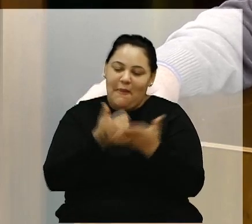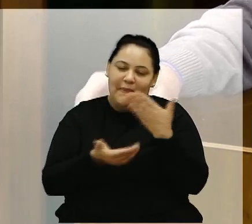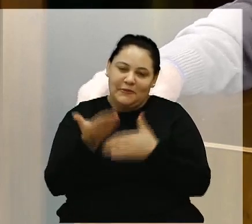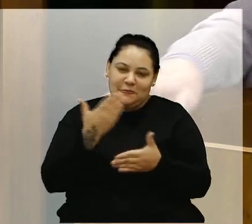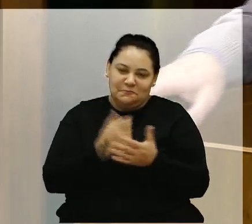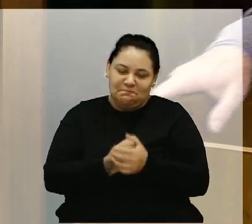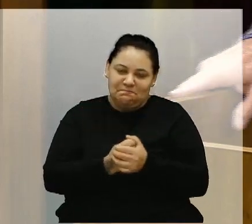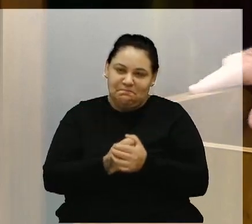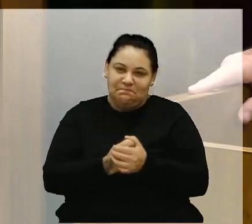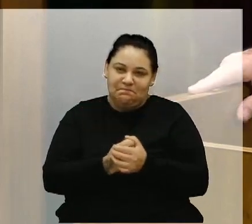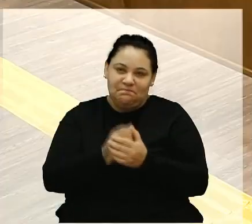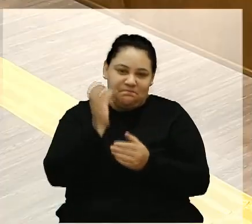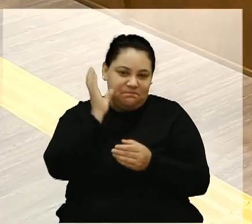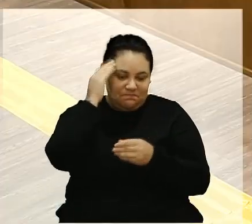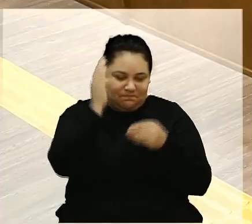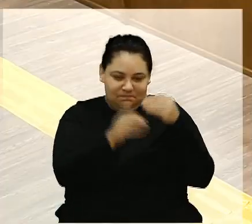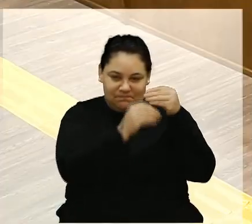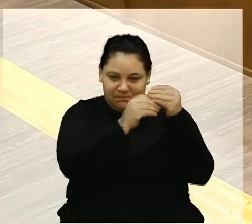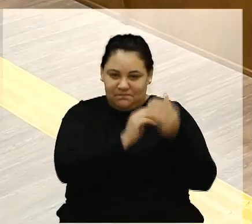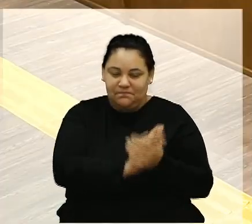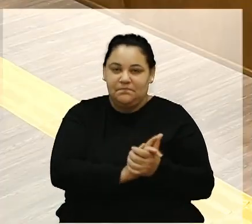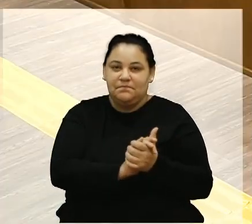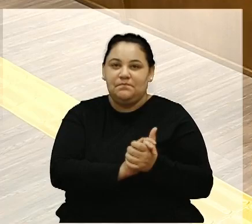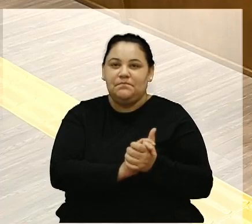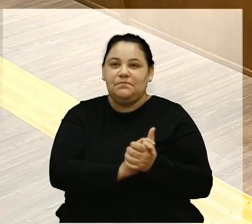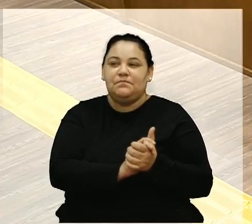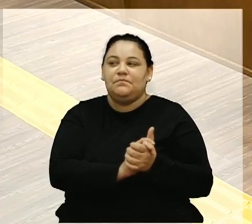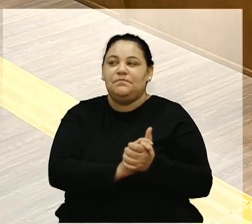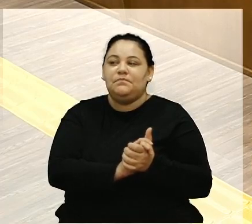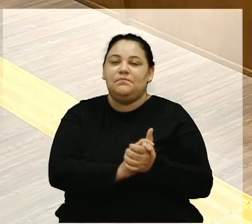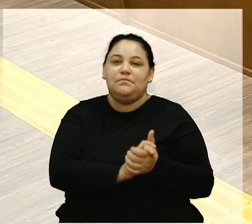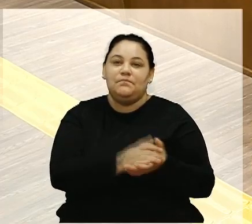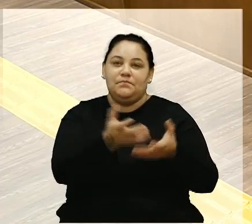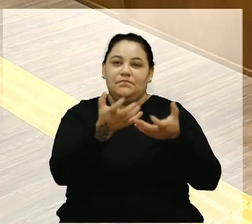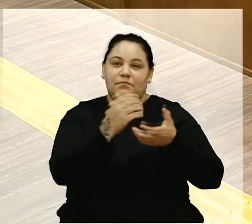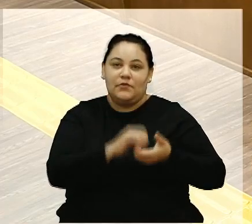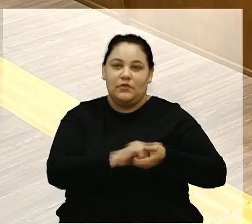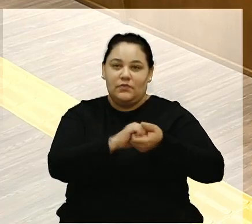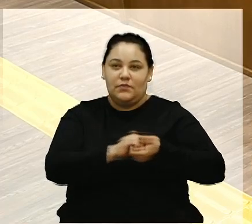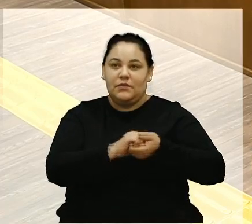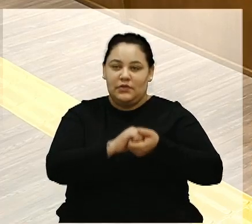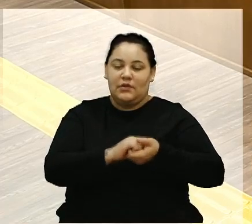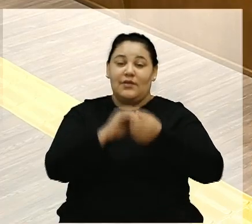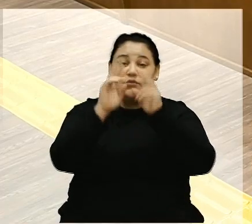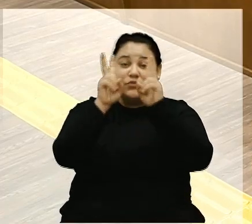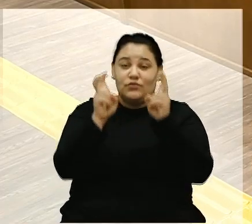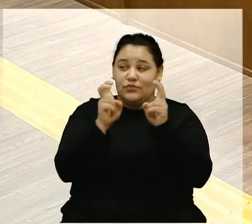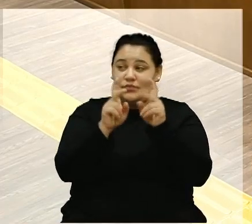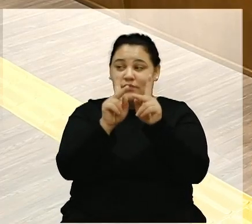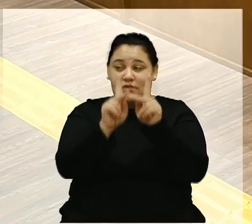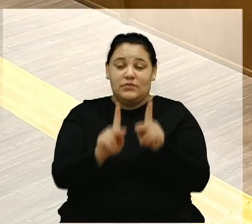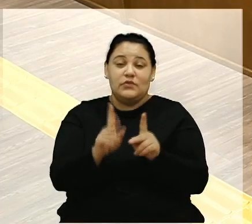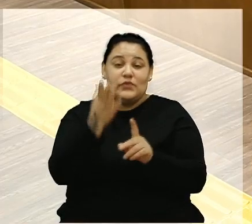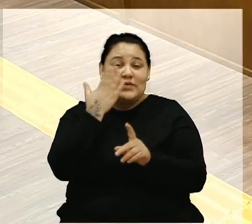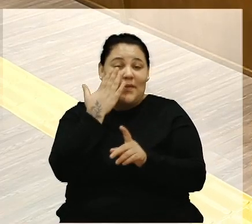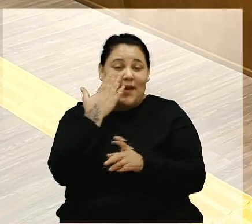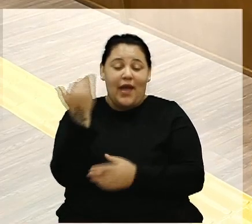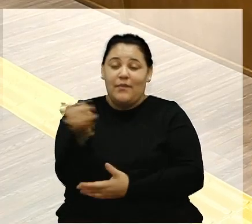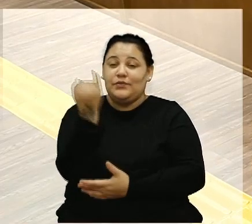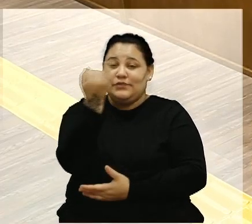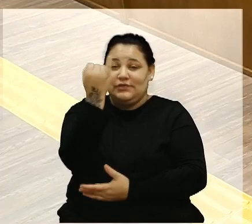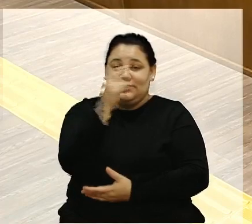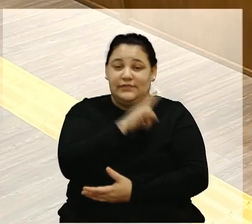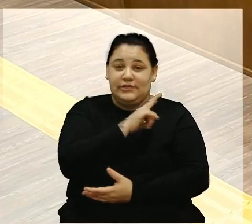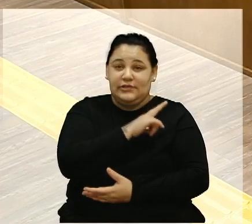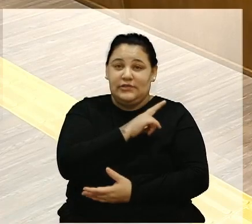vereador Felipe. Vereador Cadório, quero lhe cumprimentar pelo tema, até para que as pessoas fiquem sabendo, né, da importância que isso vai ter. Eu estou